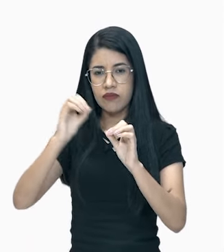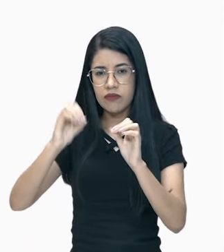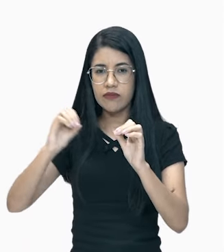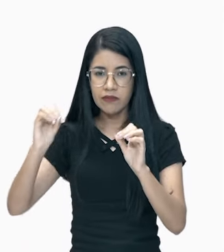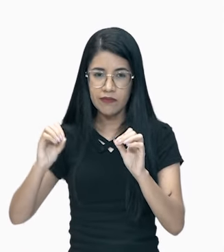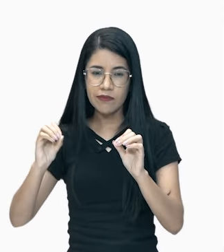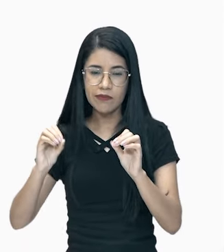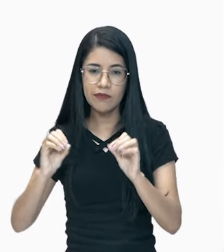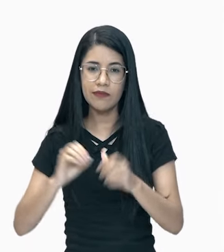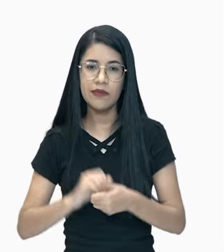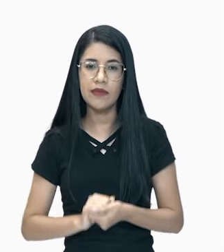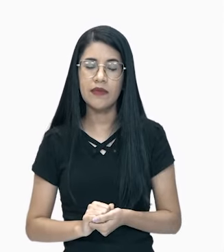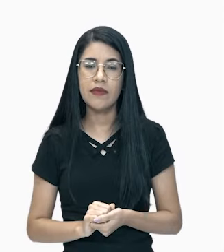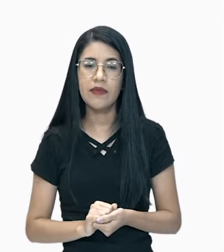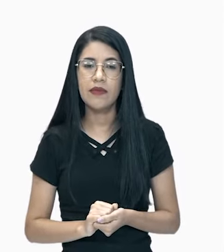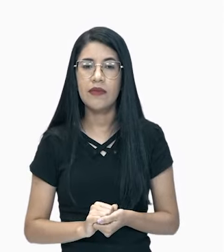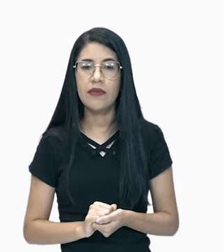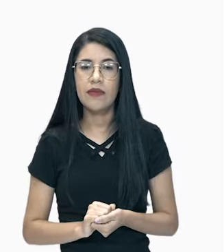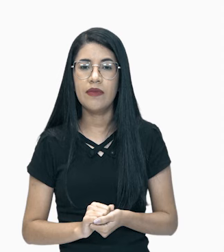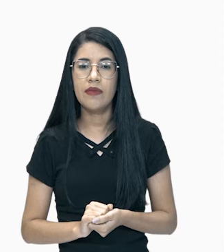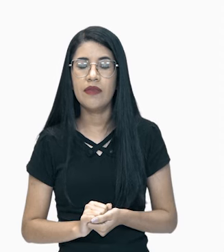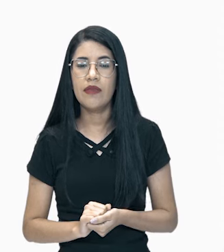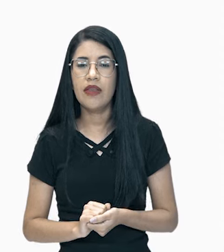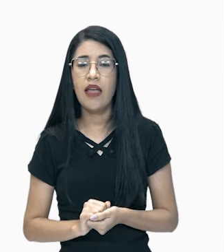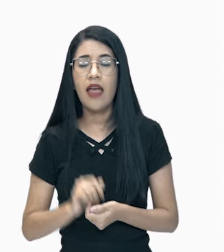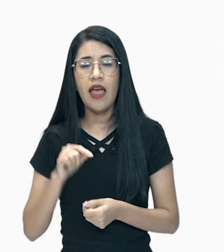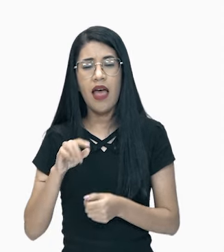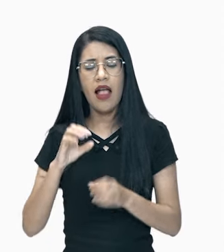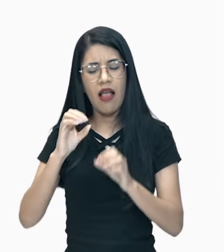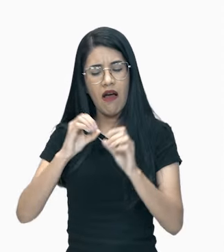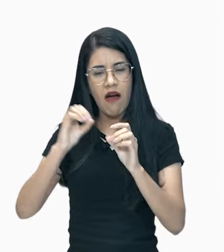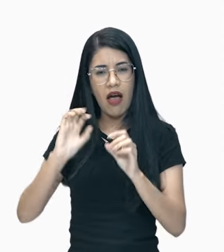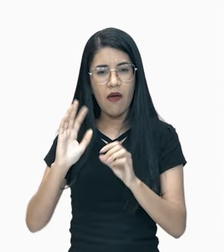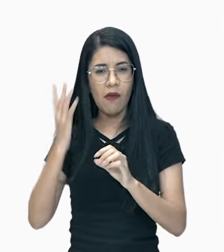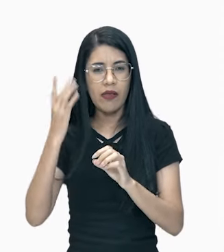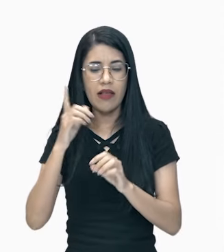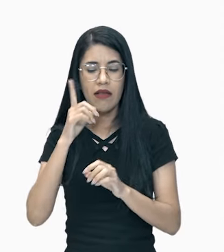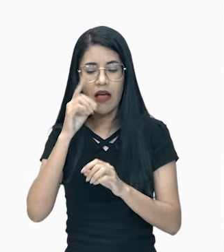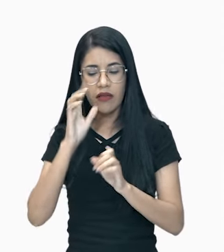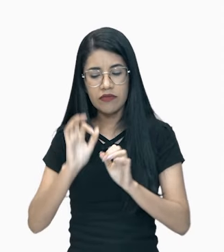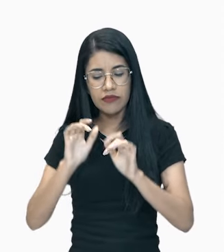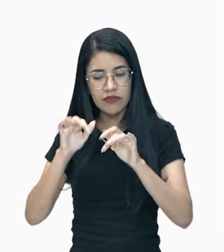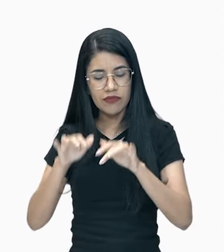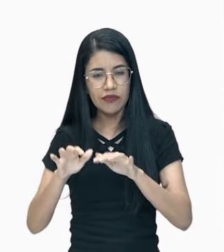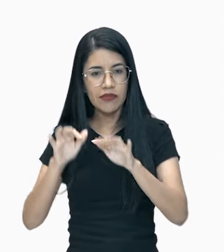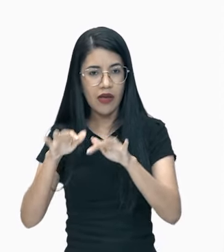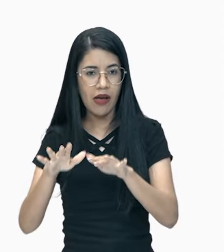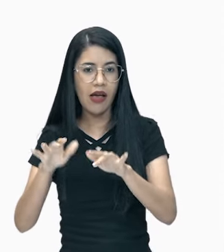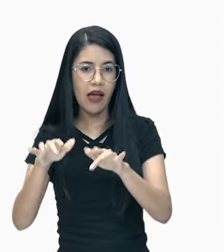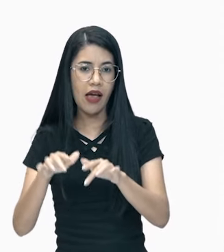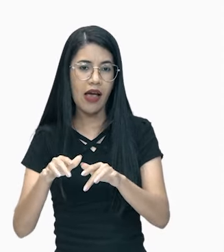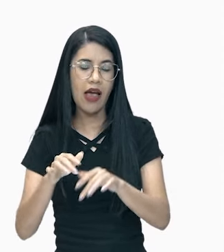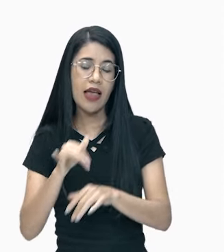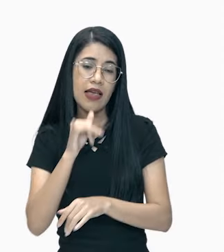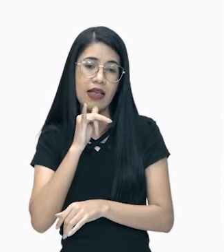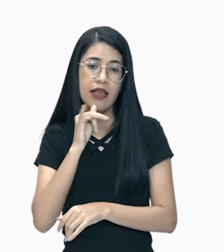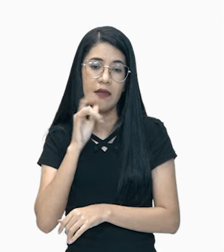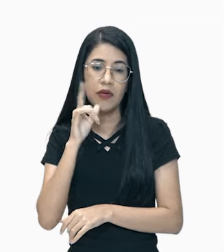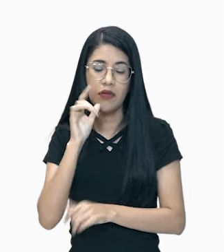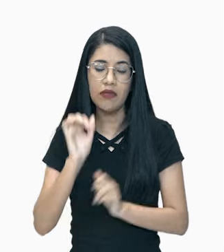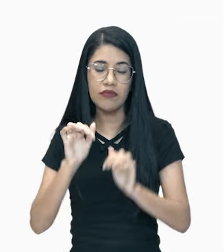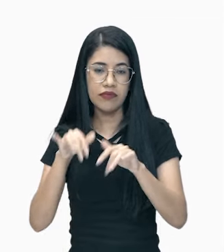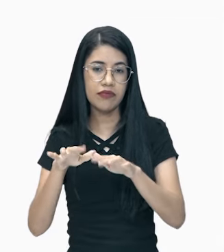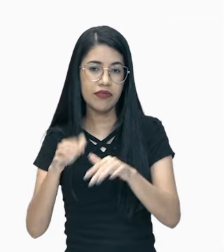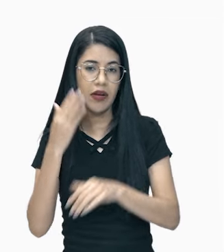e ela que vai ocorrer na superfície das águas, que é o caso das ondas marítimas, como eu tenho